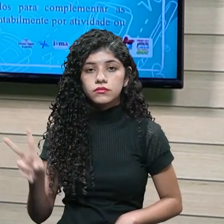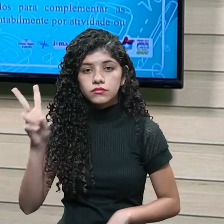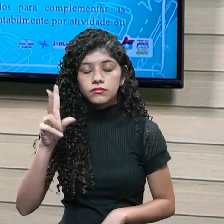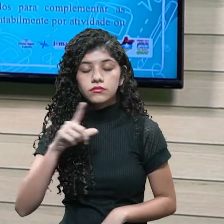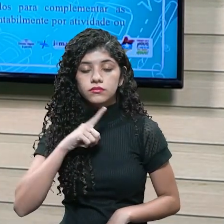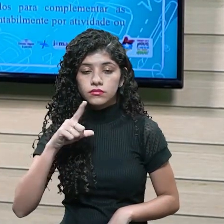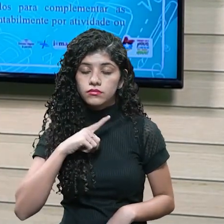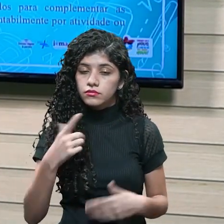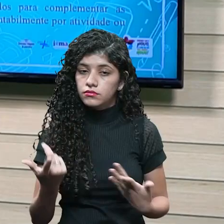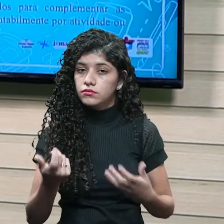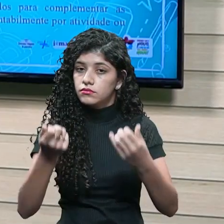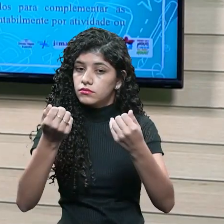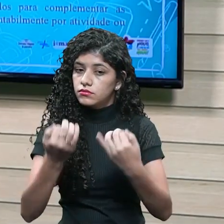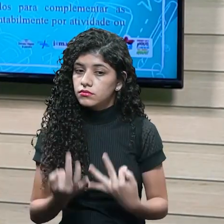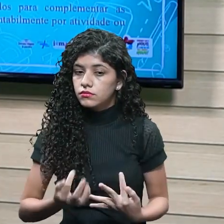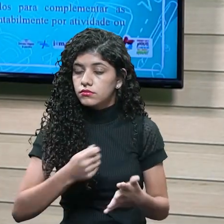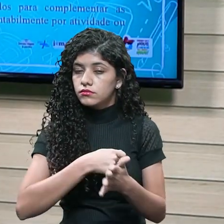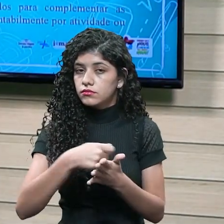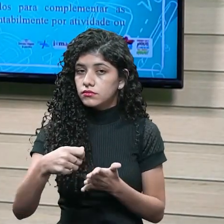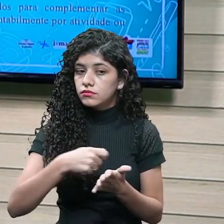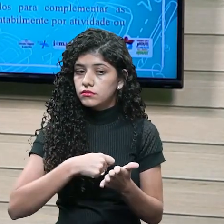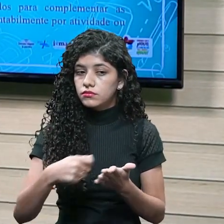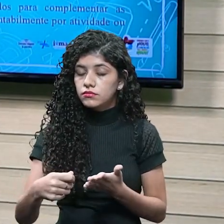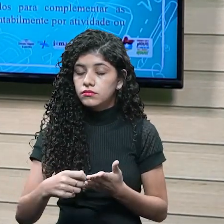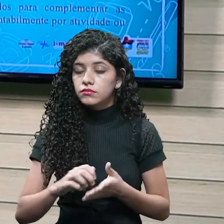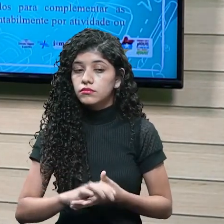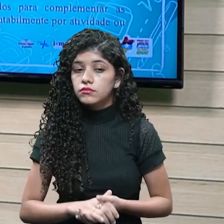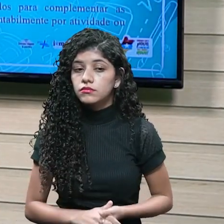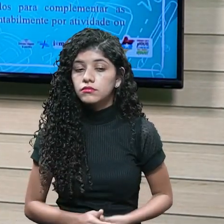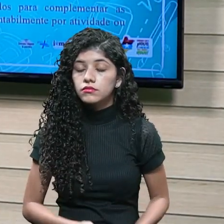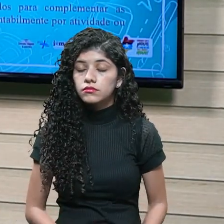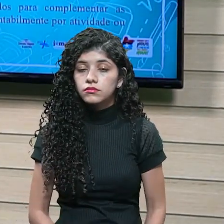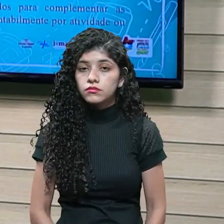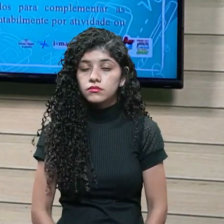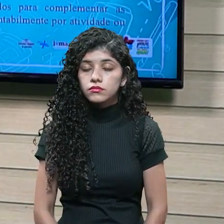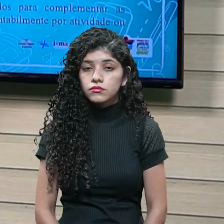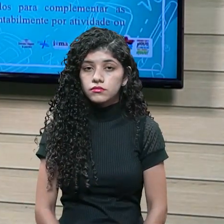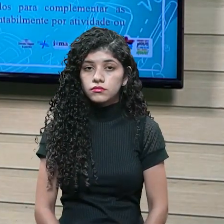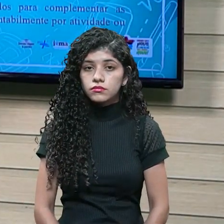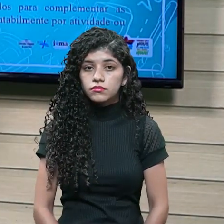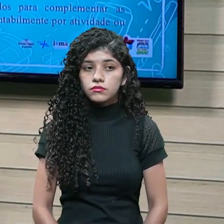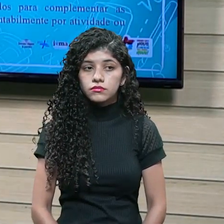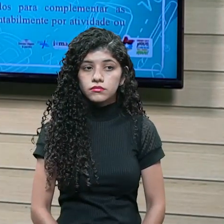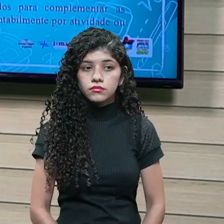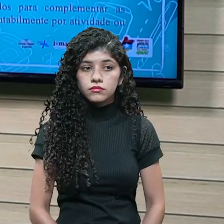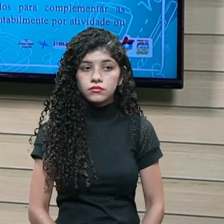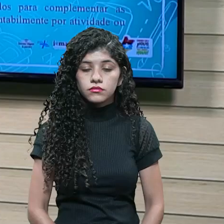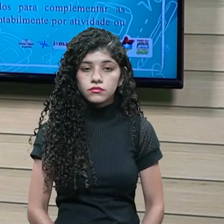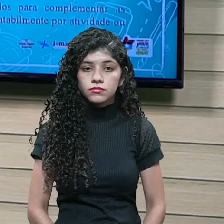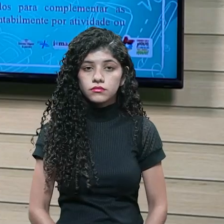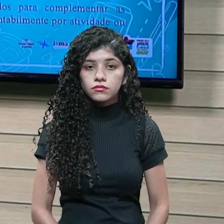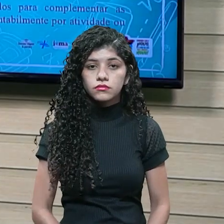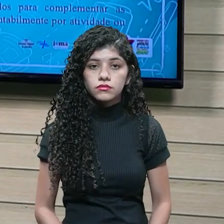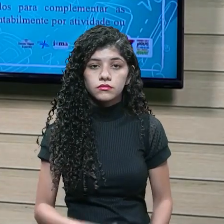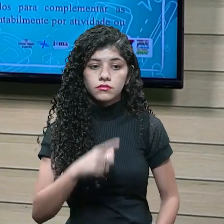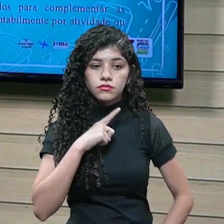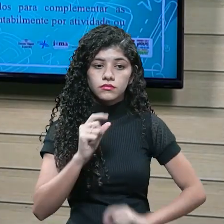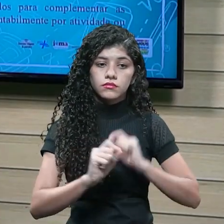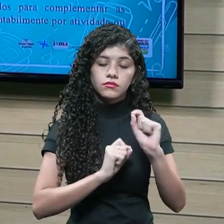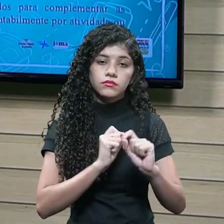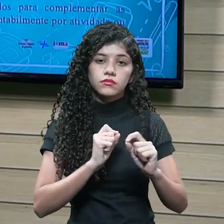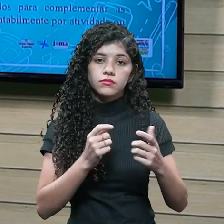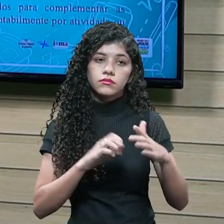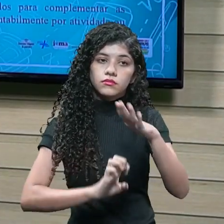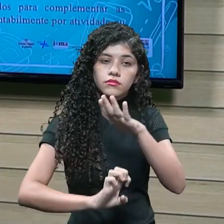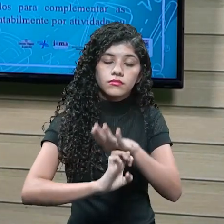tem que ter, né, algo que fale justamente desse recurso decorrente de investimento. O